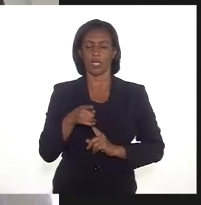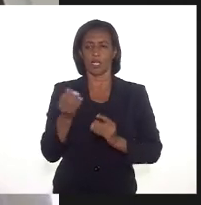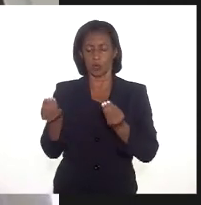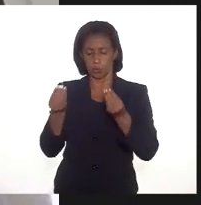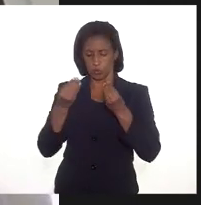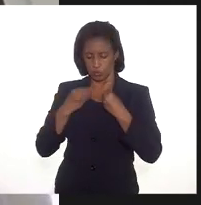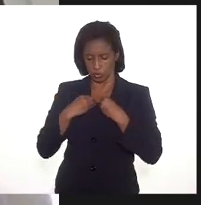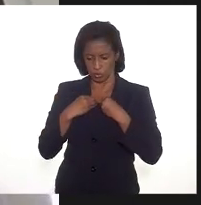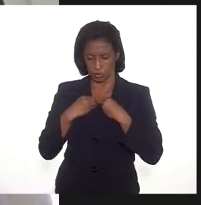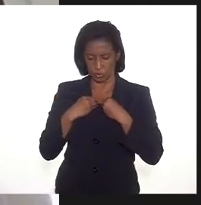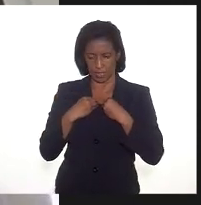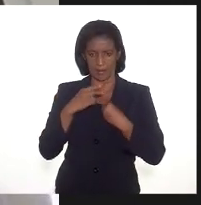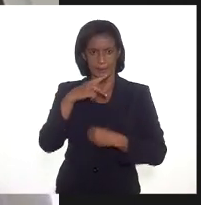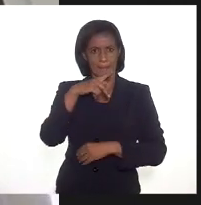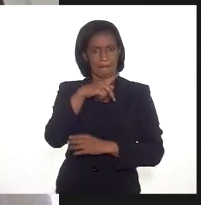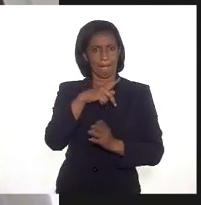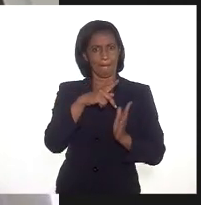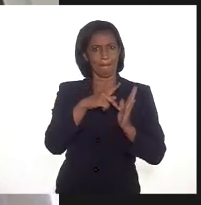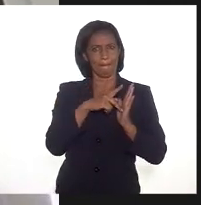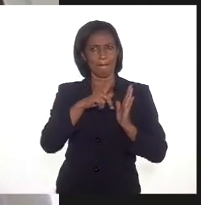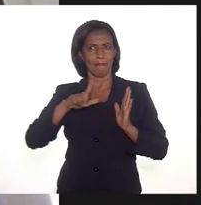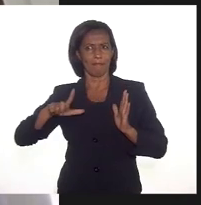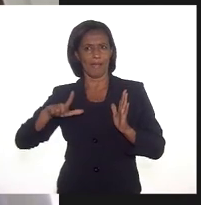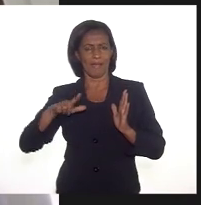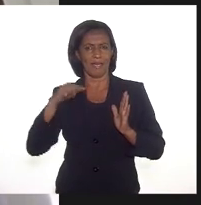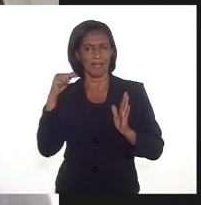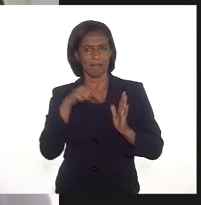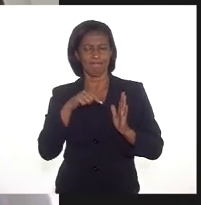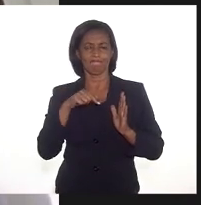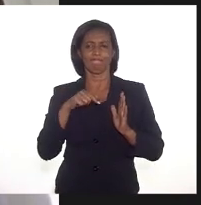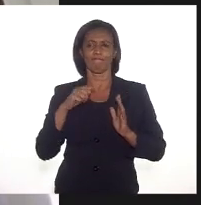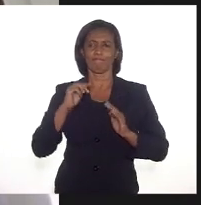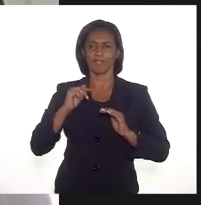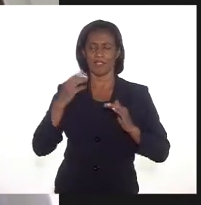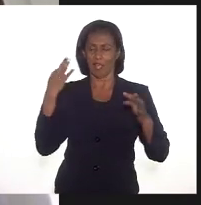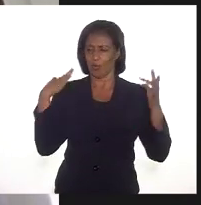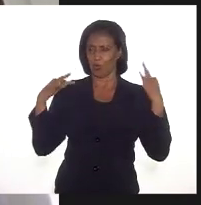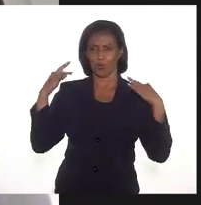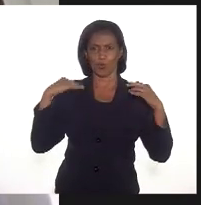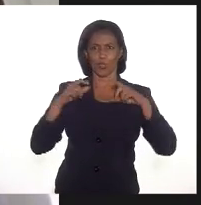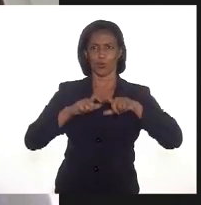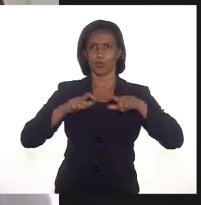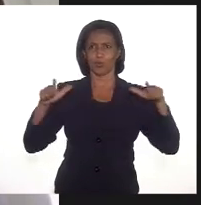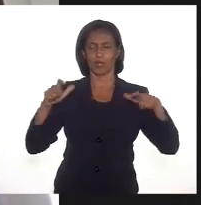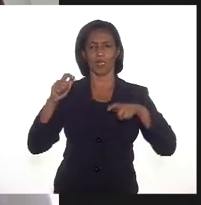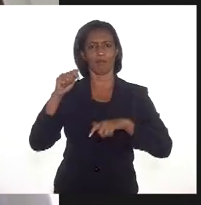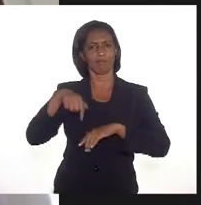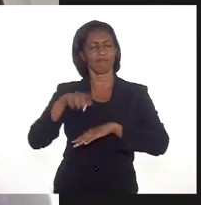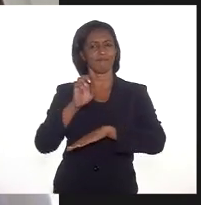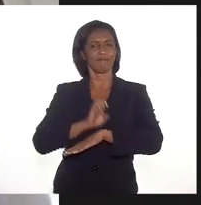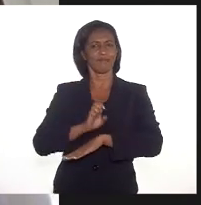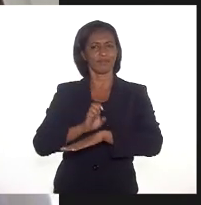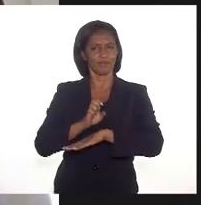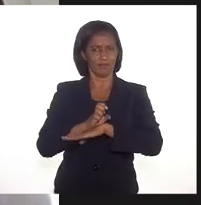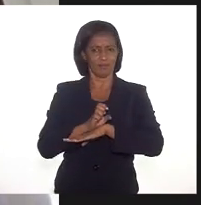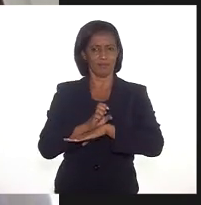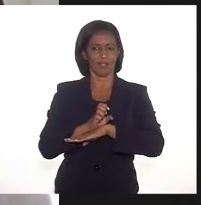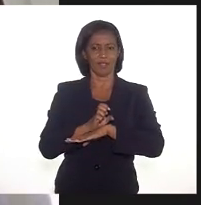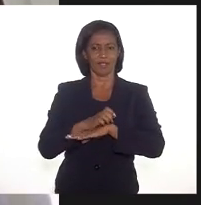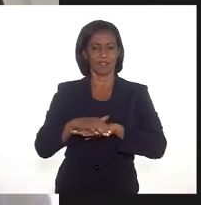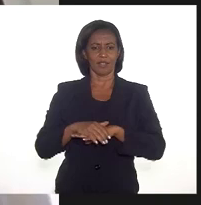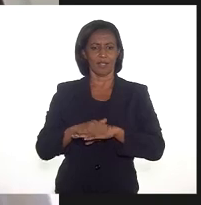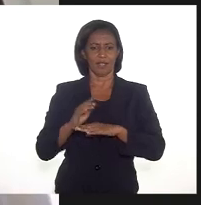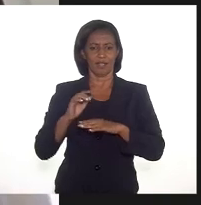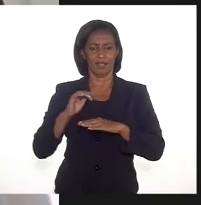não é, esse PL, uma medida que vai desenvolver o turismo do Estado através